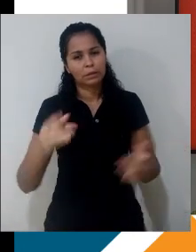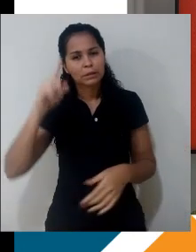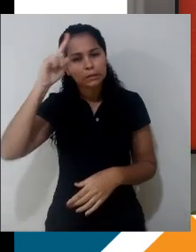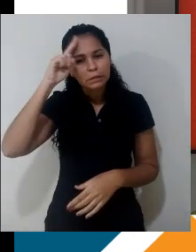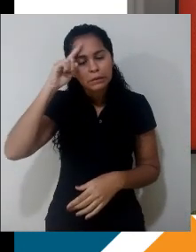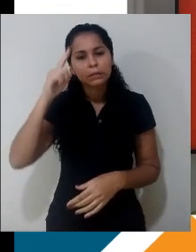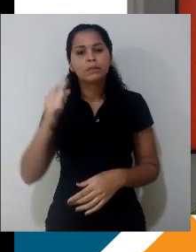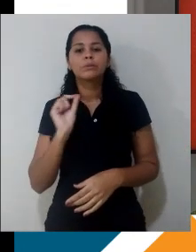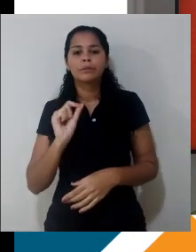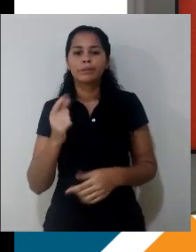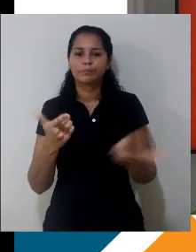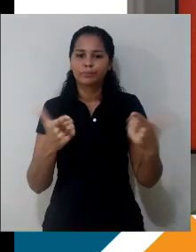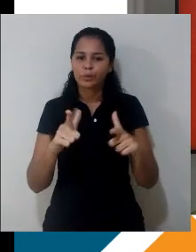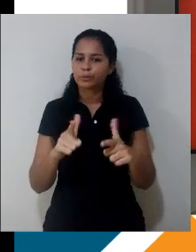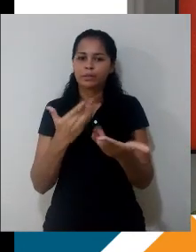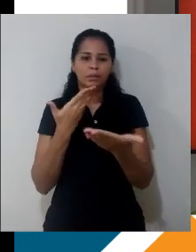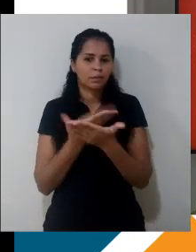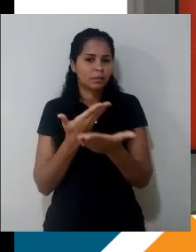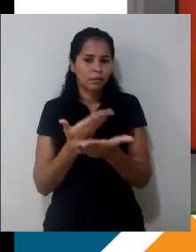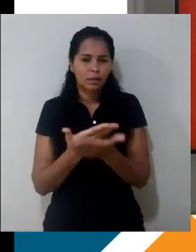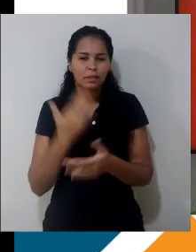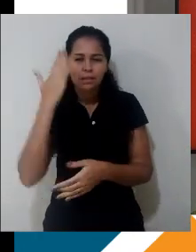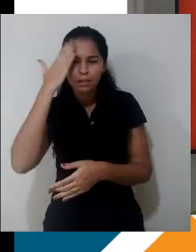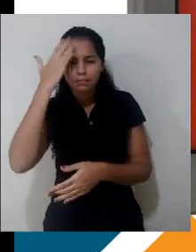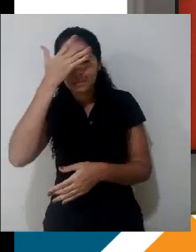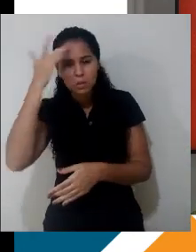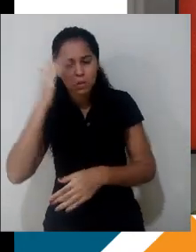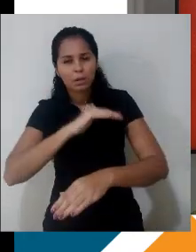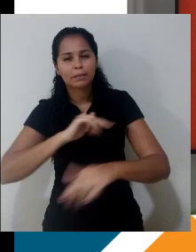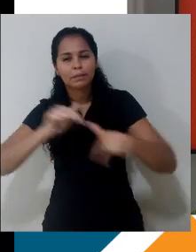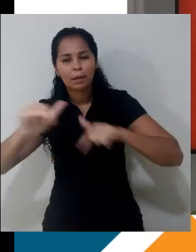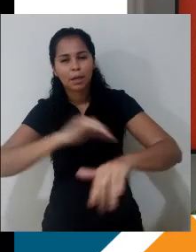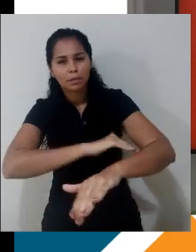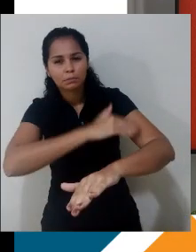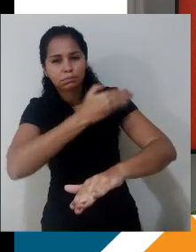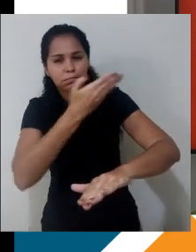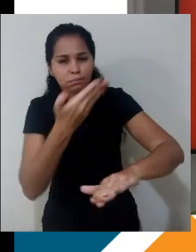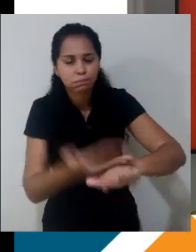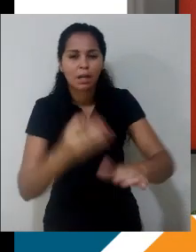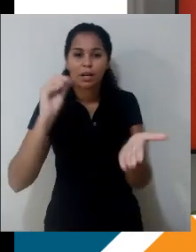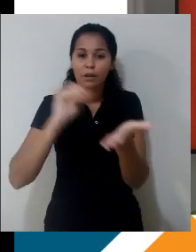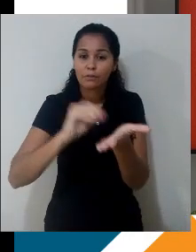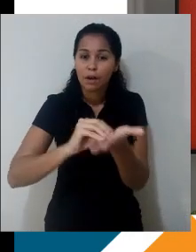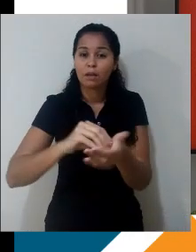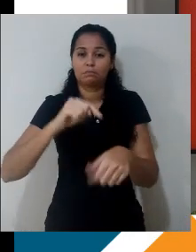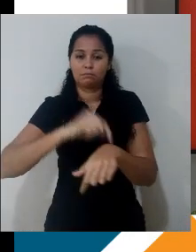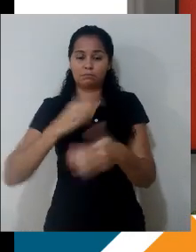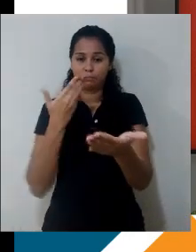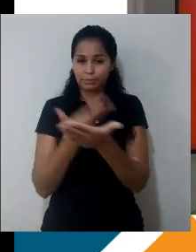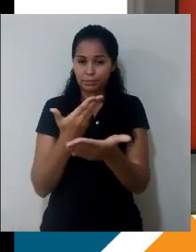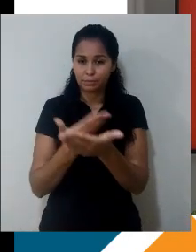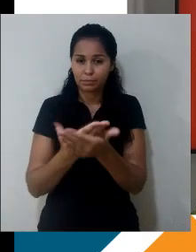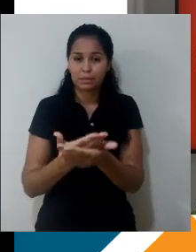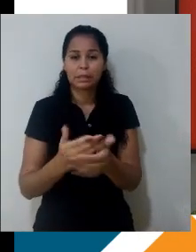não ter aulas. A gente sabe que tem muita gente que tem jornadas duplas, triplas de trabalho, então falta tempo para estudar. A gente sabe que tem